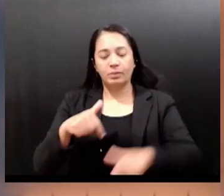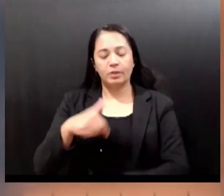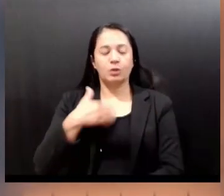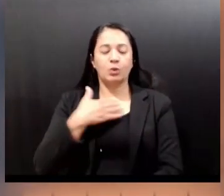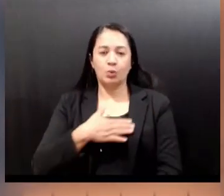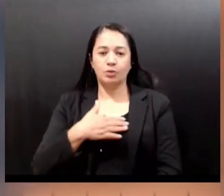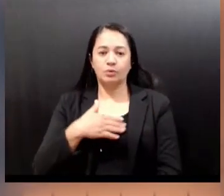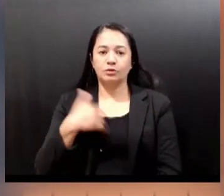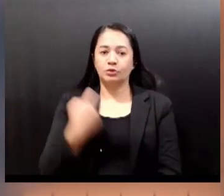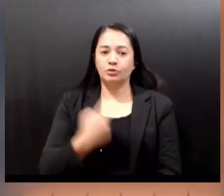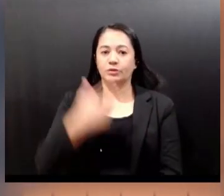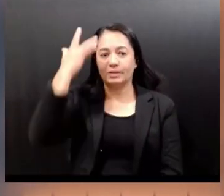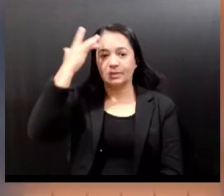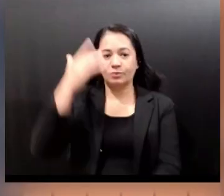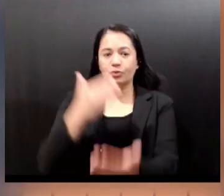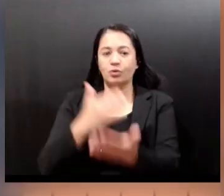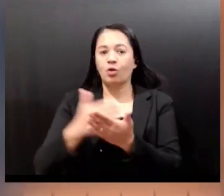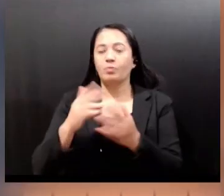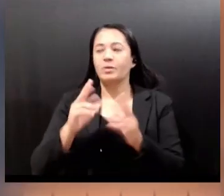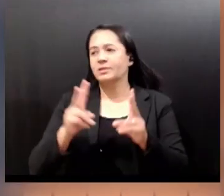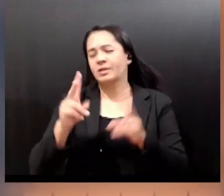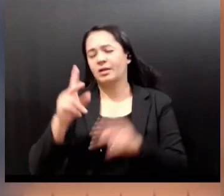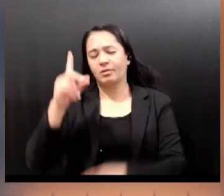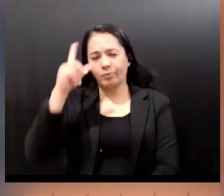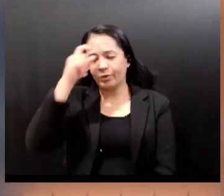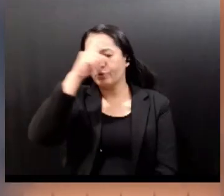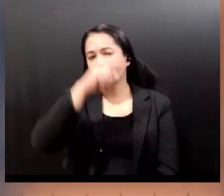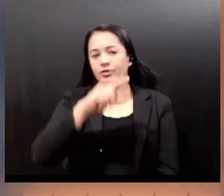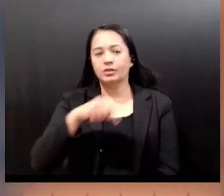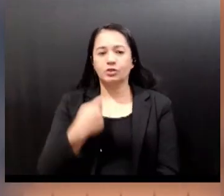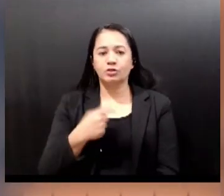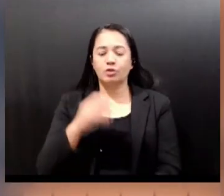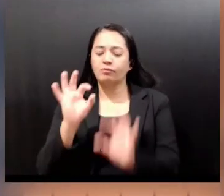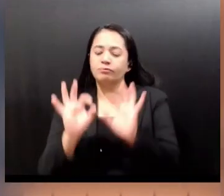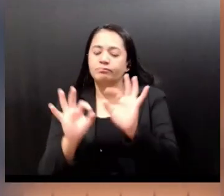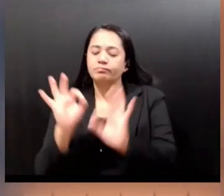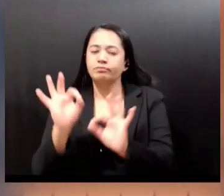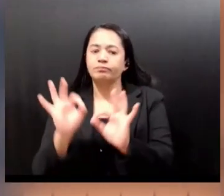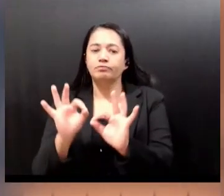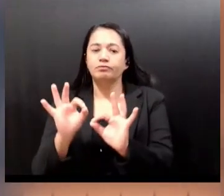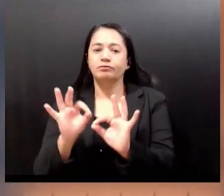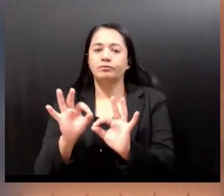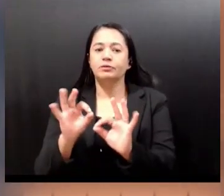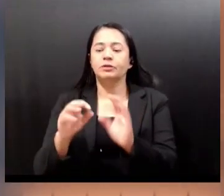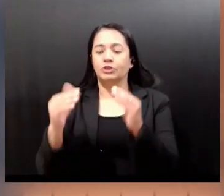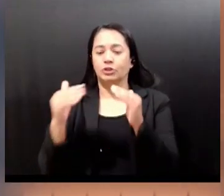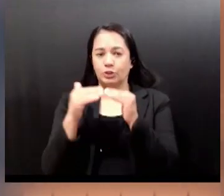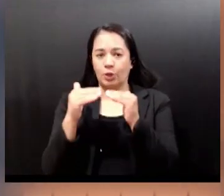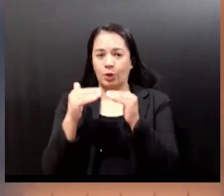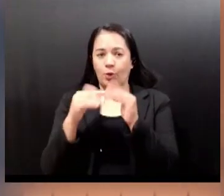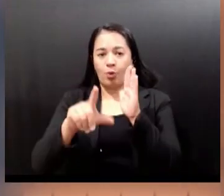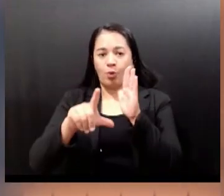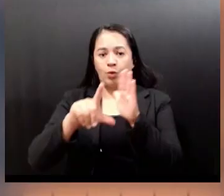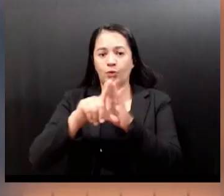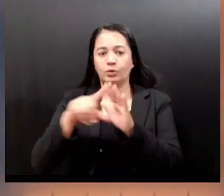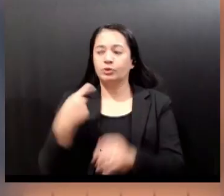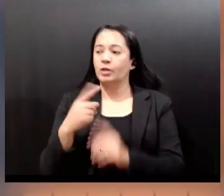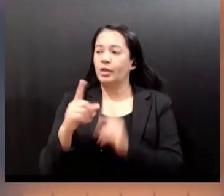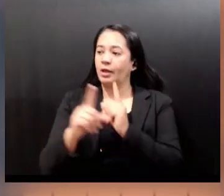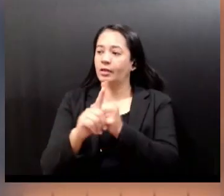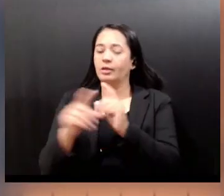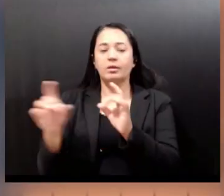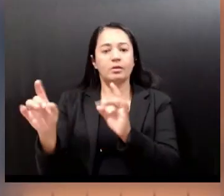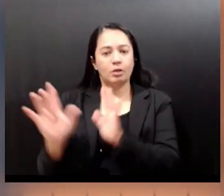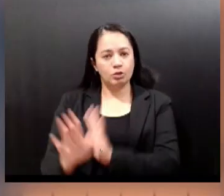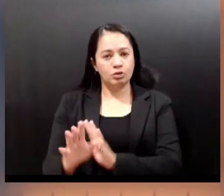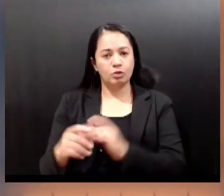começo sempre tem alguma dificuldade, mas vamos ajustando, se for na forma da lei, estamos super prontos para atender o que é necessário aqui,